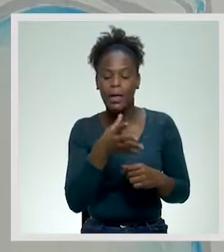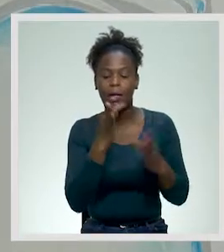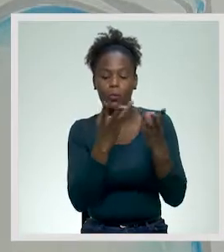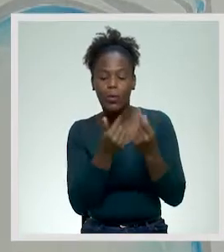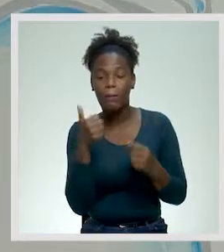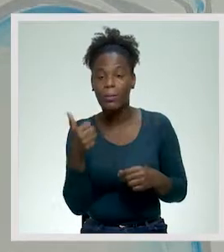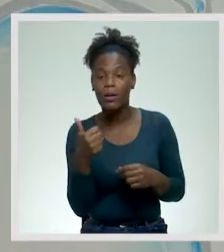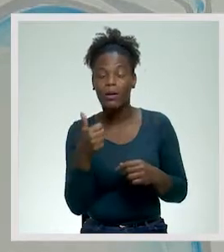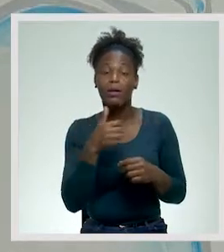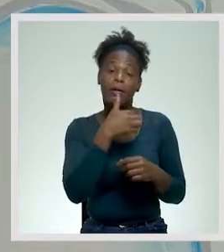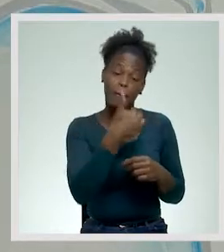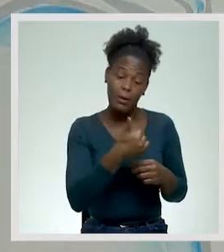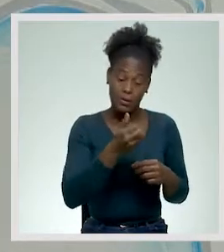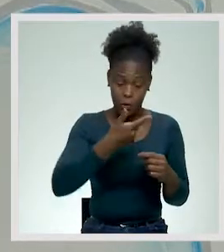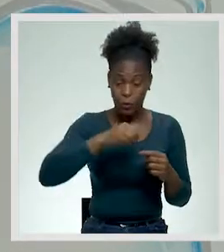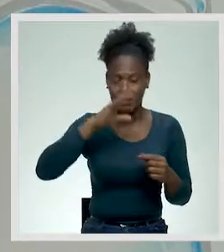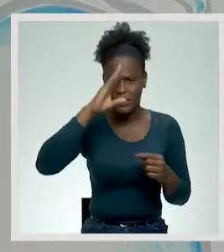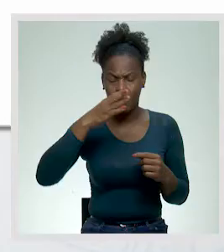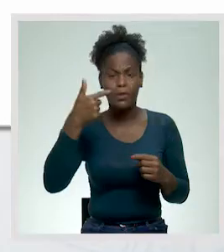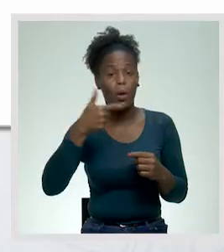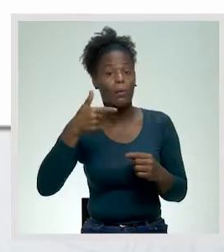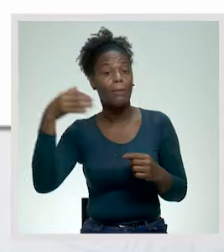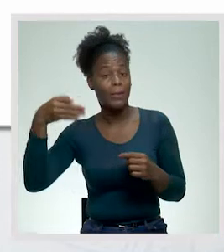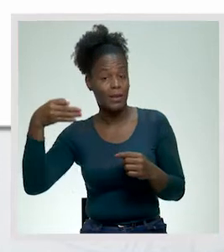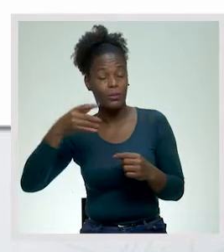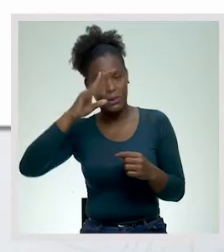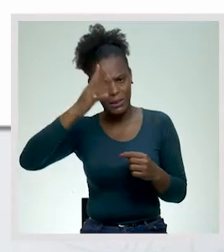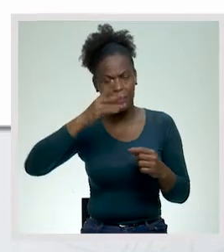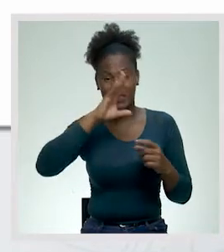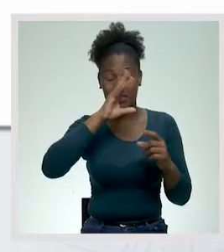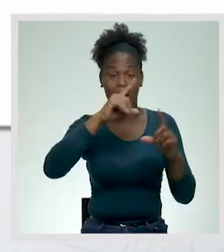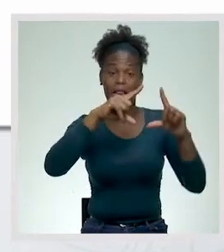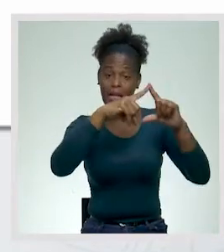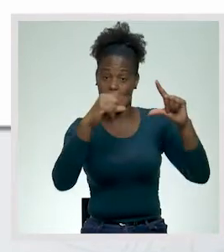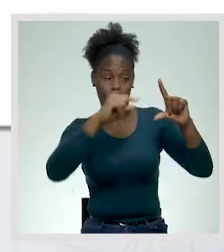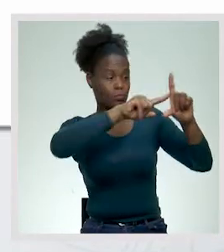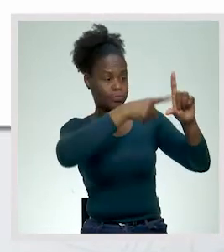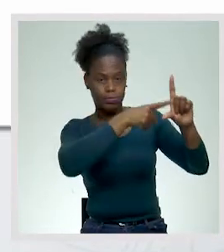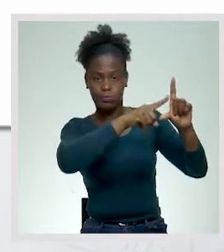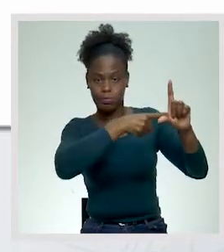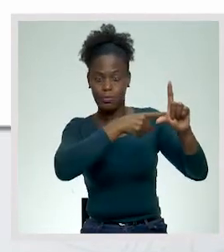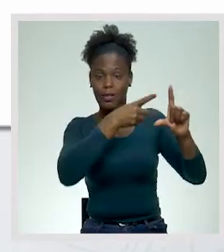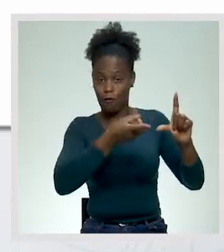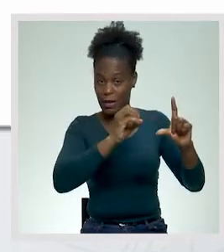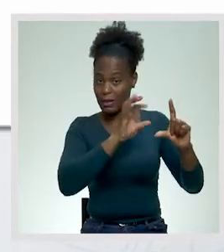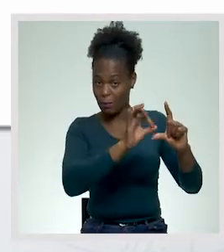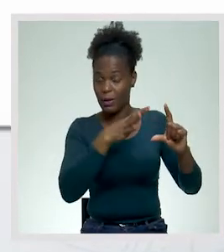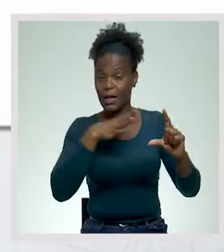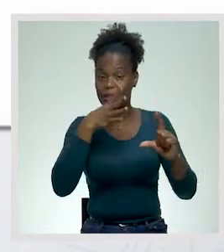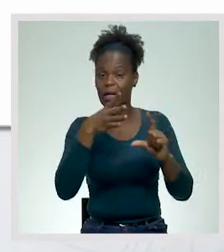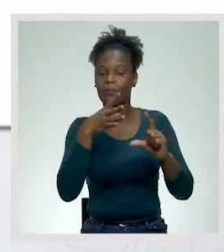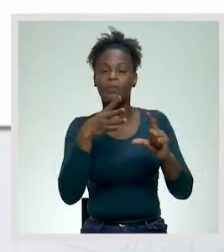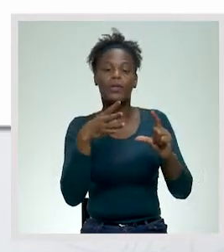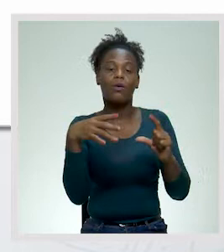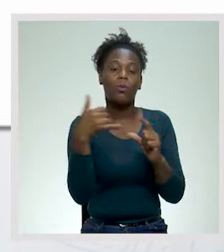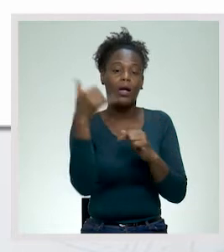Pitágoras. Sabendo que se trata de um triângulo retângulo, então o quadrado da hipotenusa